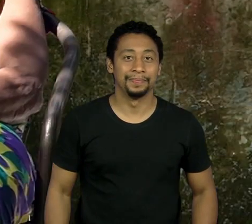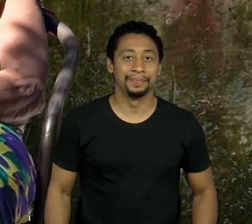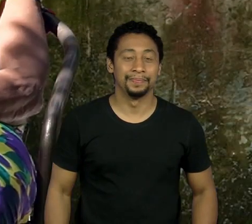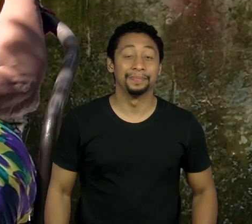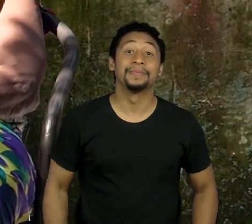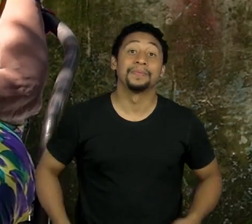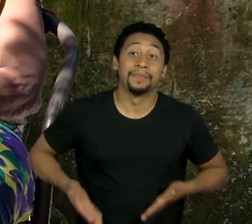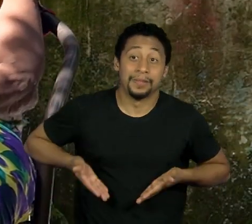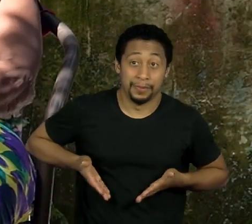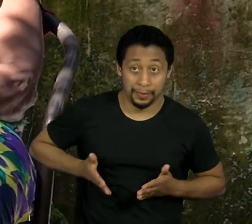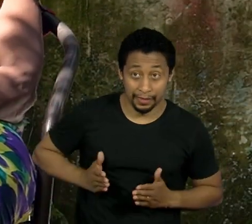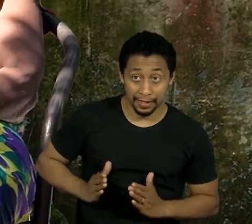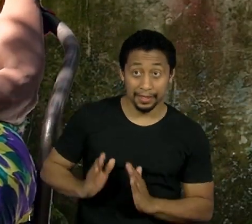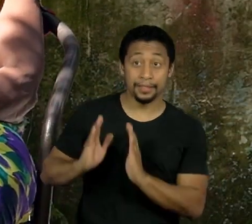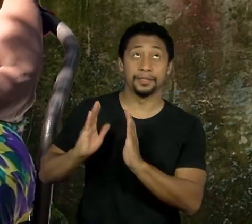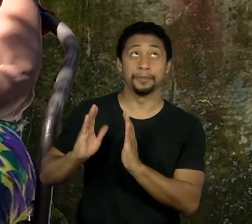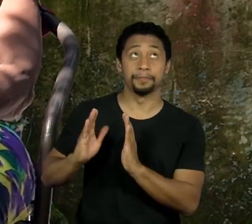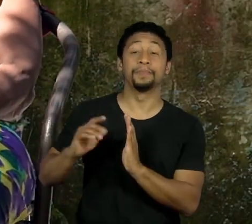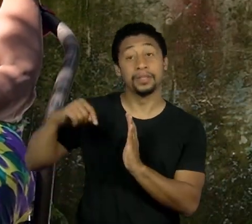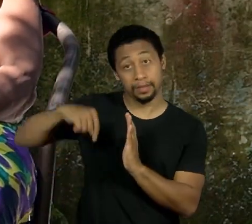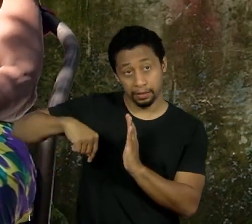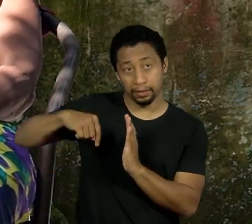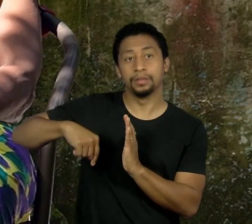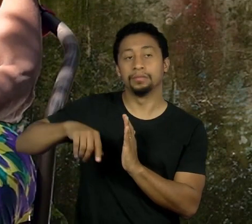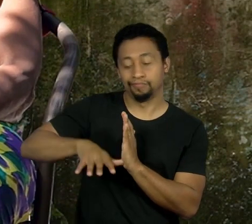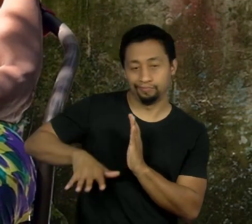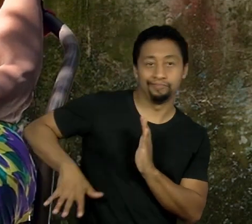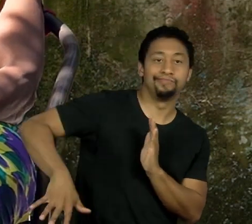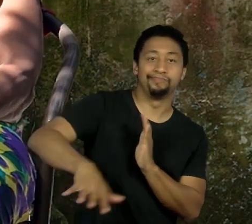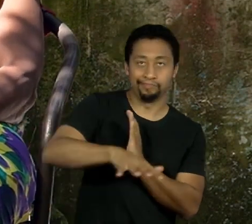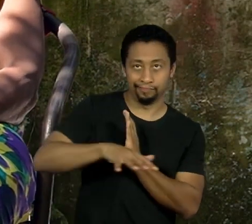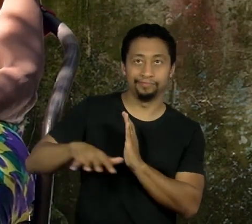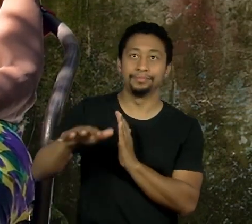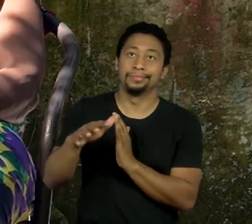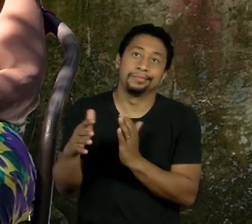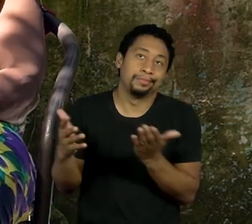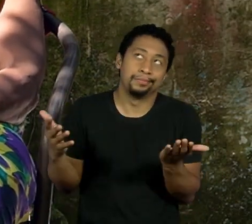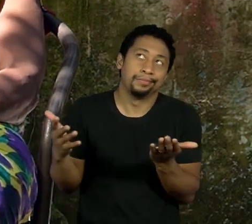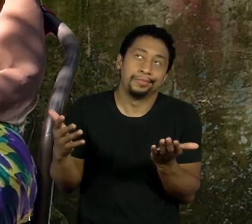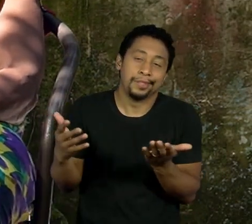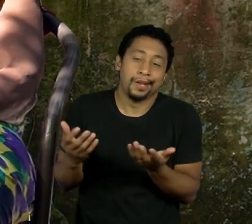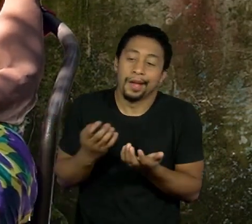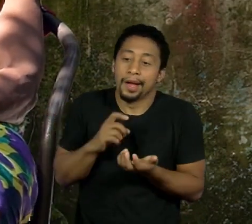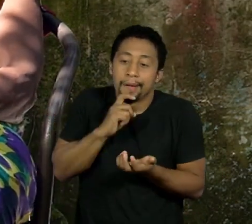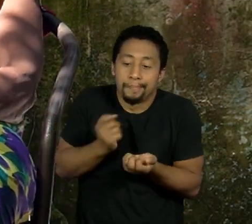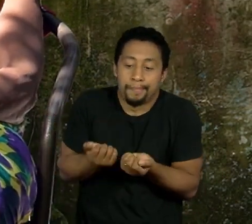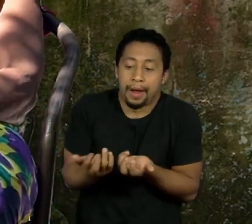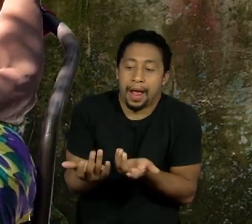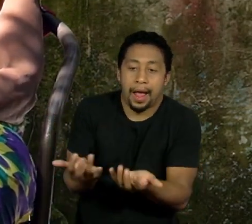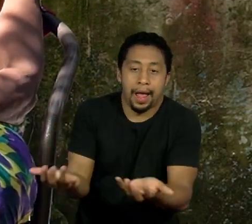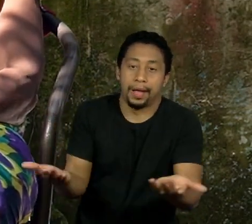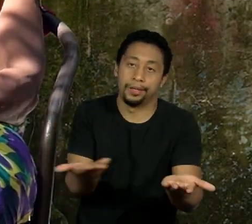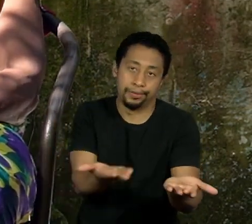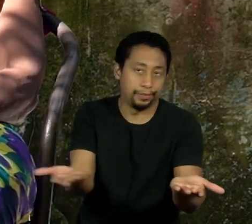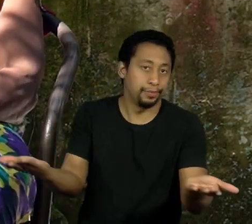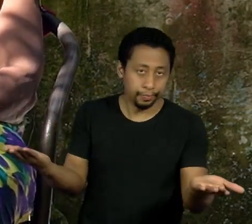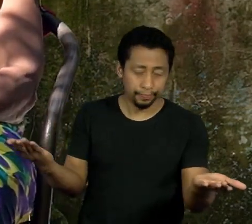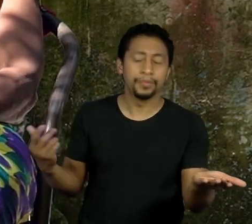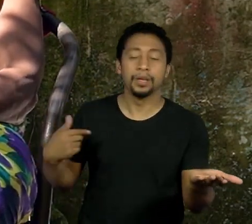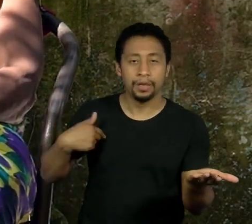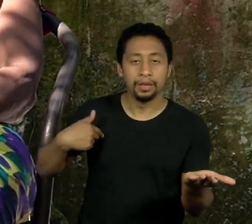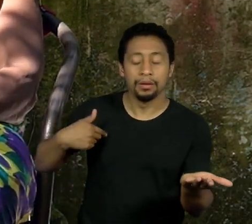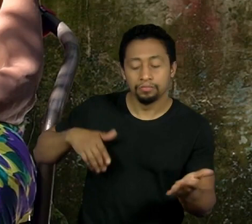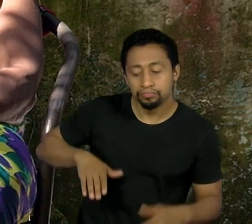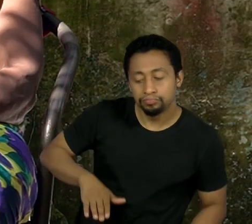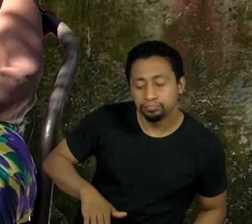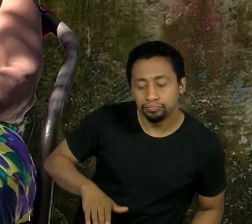Nasci aqui nesse lugar quando era mato, era mato mesmo. Aqui eu cresci com a minha turma de